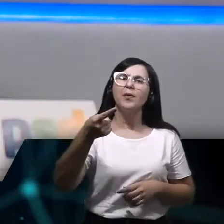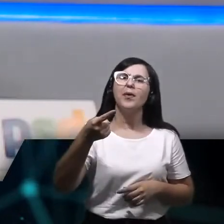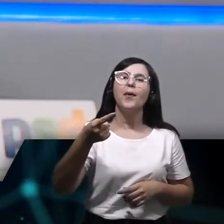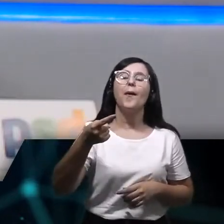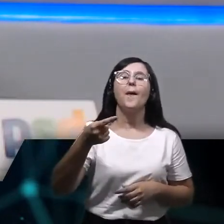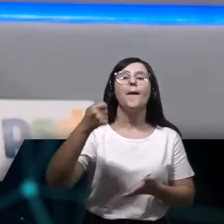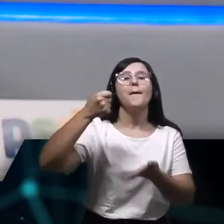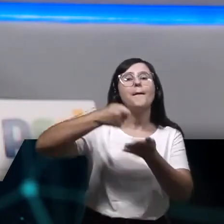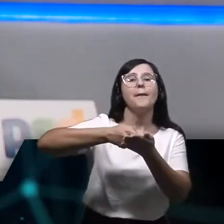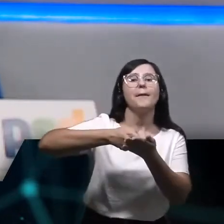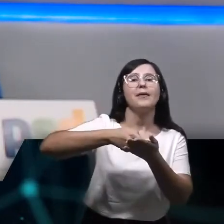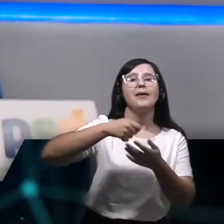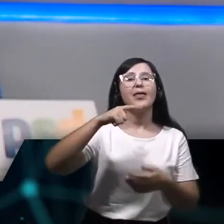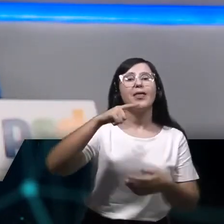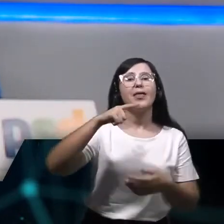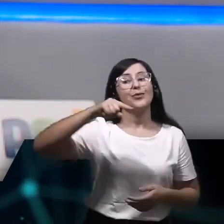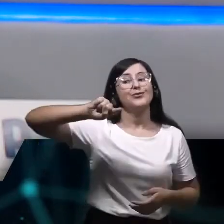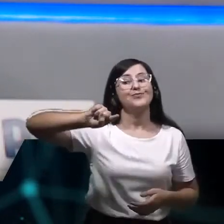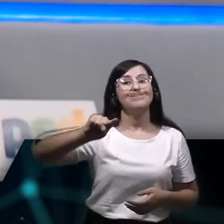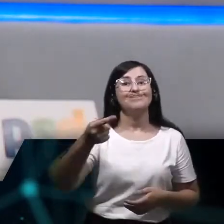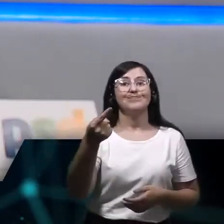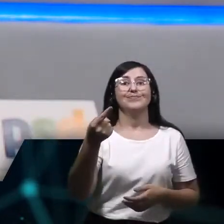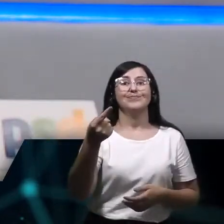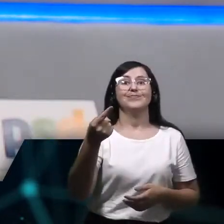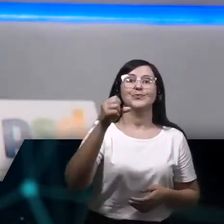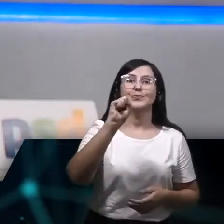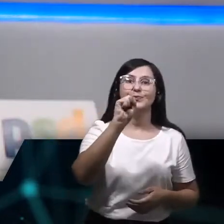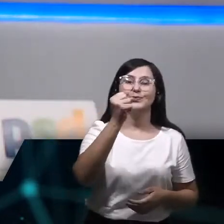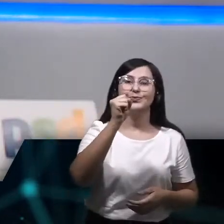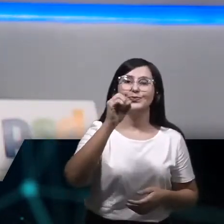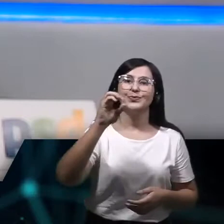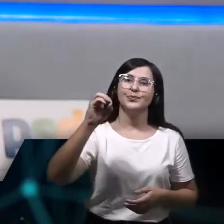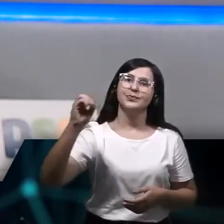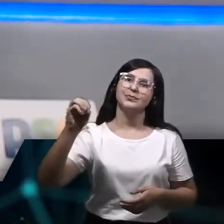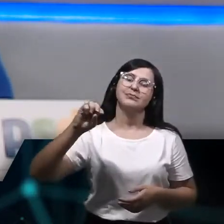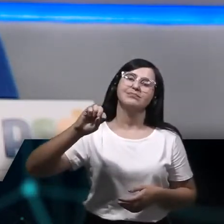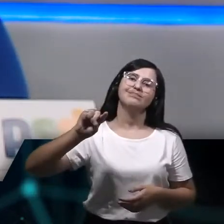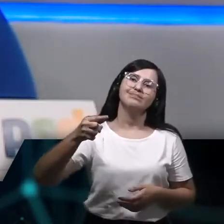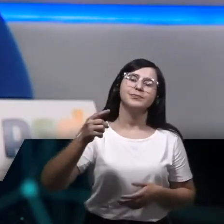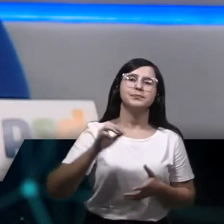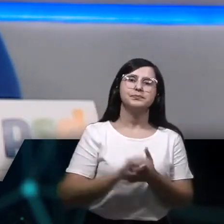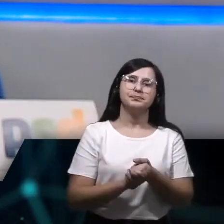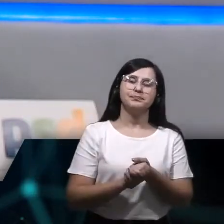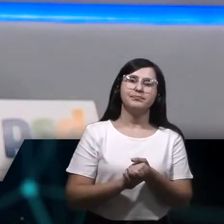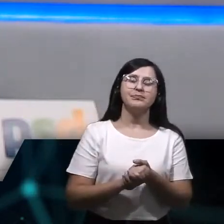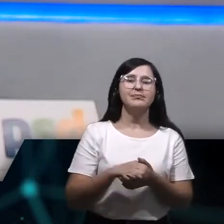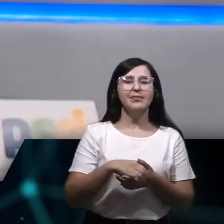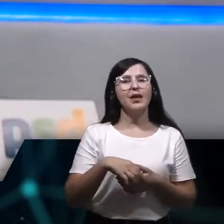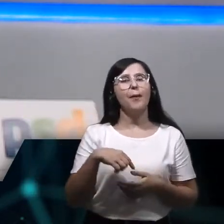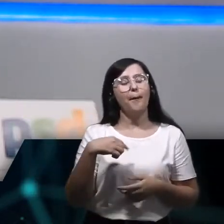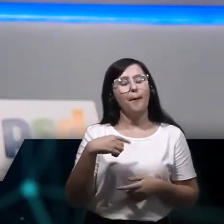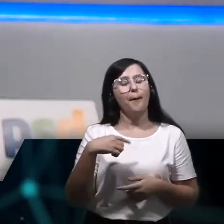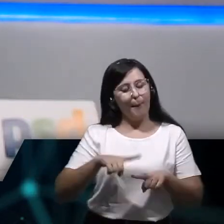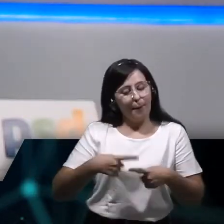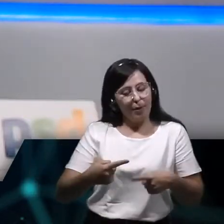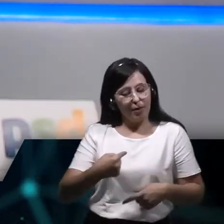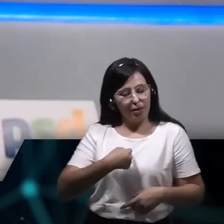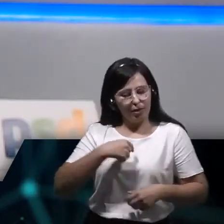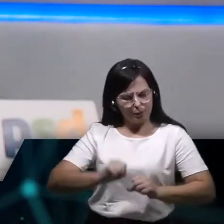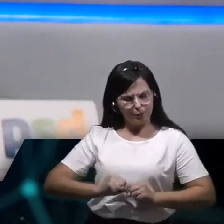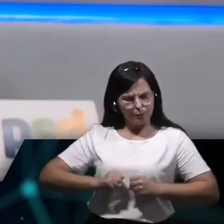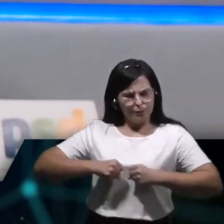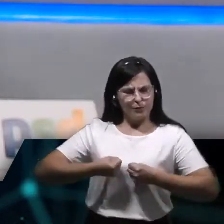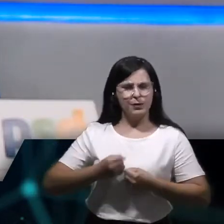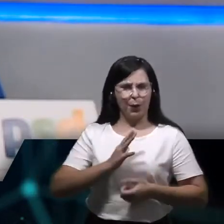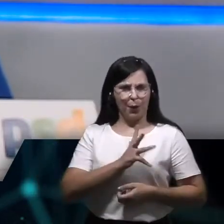2 milhões e 800. E mesmo assim, com muito esforço, Oswaldo, com muito compromisso, como nós temos com nossos queridos